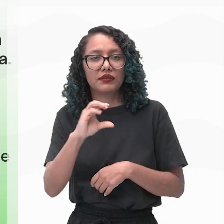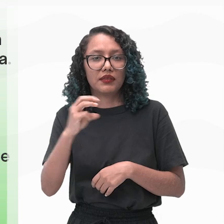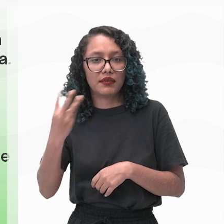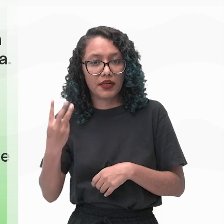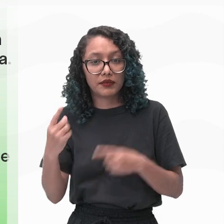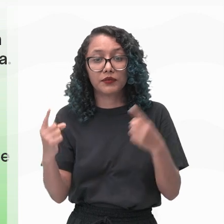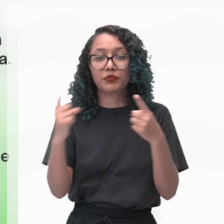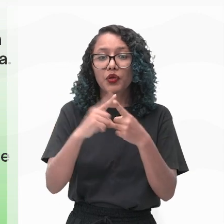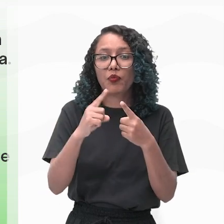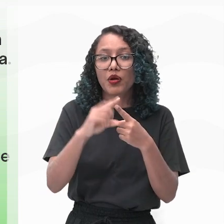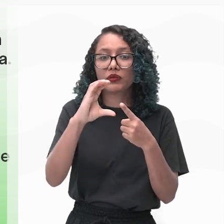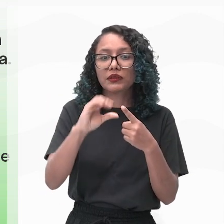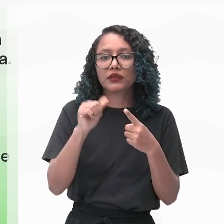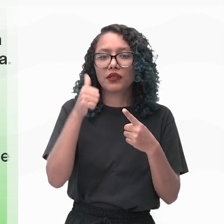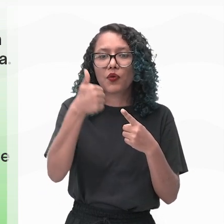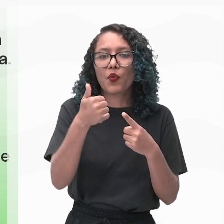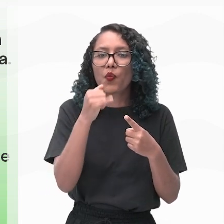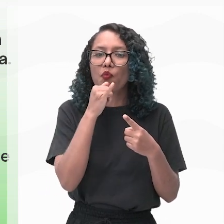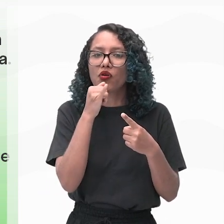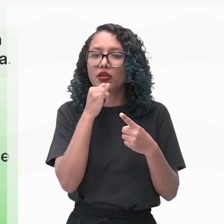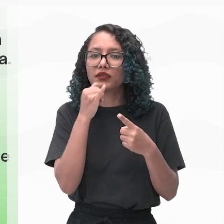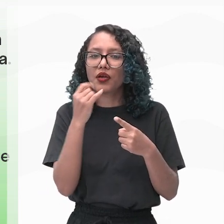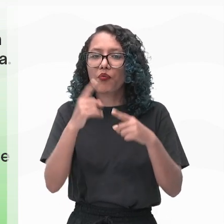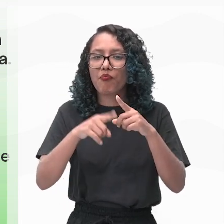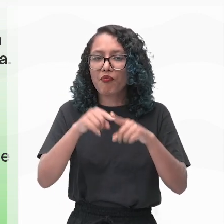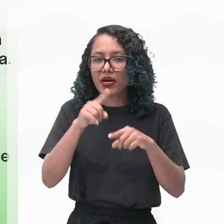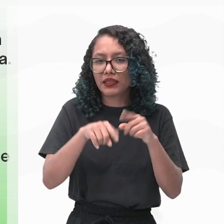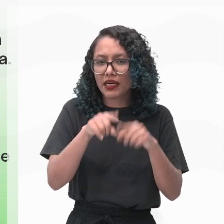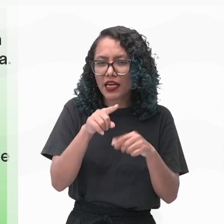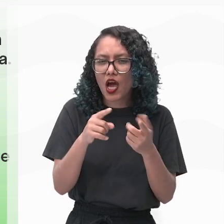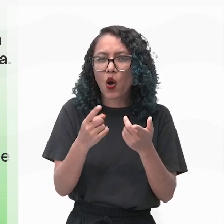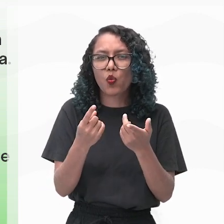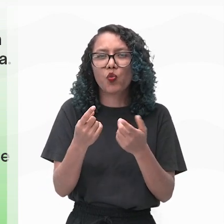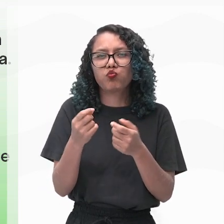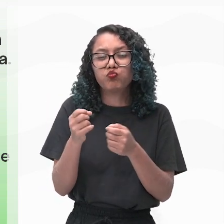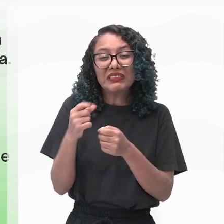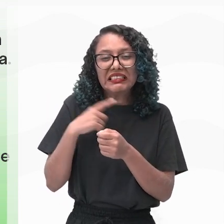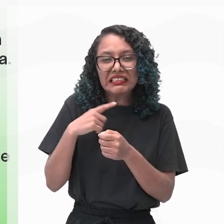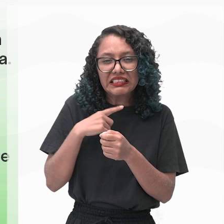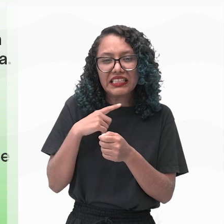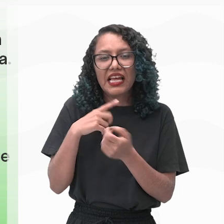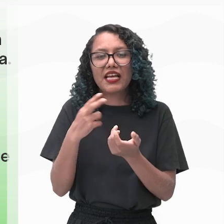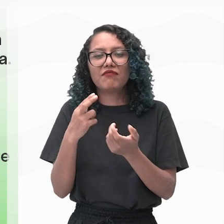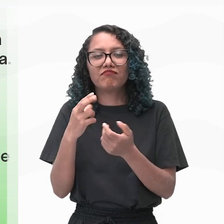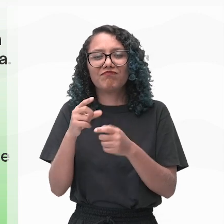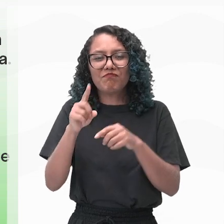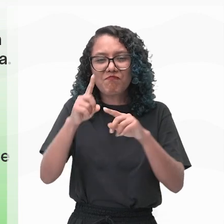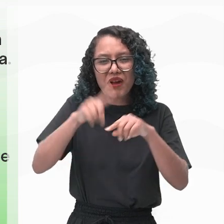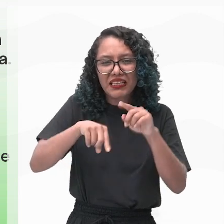baixa atividade. Exemplos, materiais contaminados com